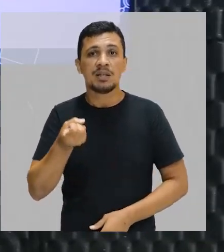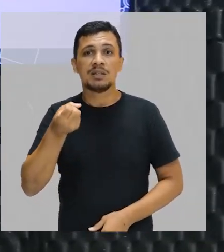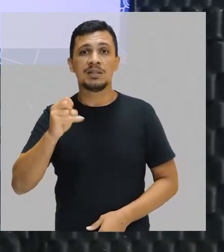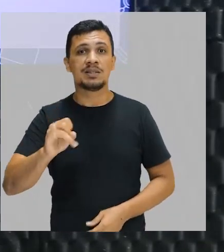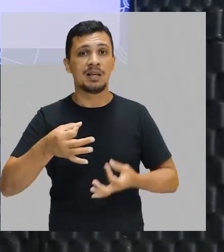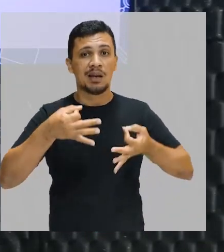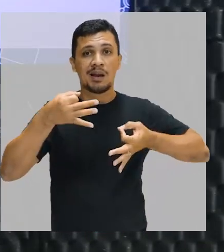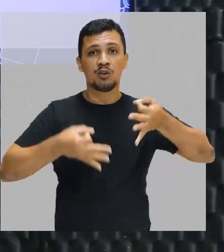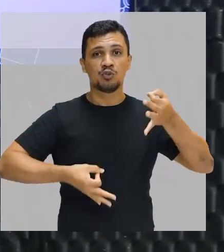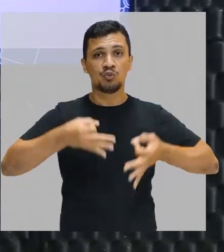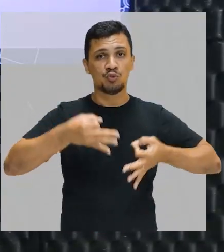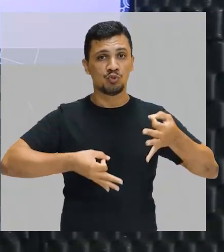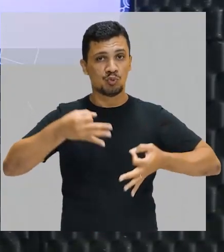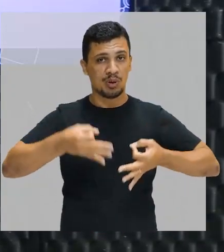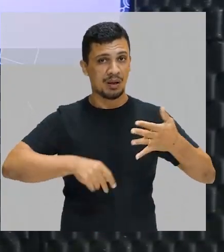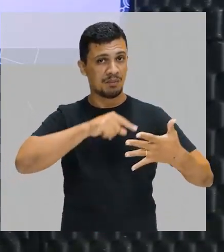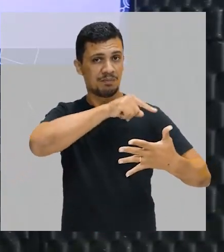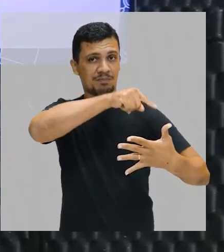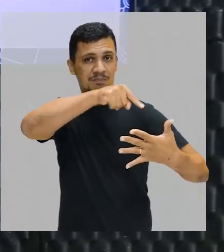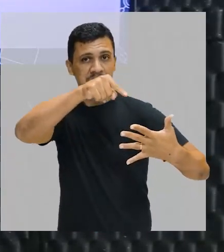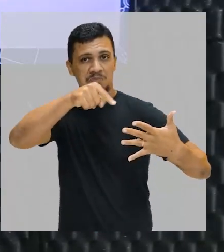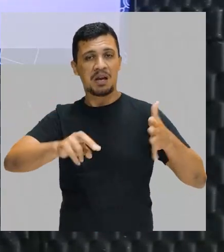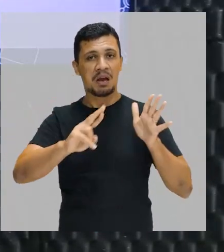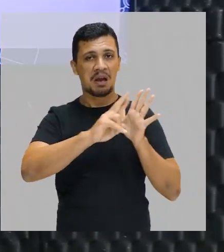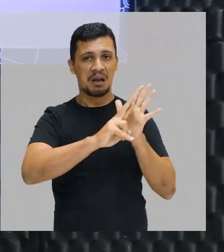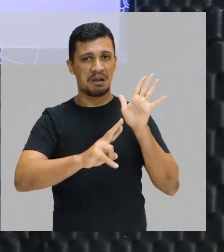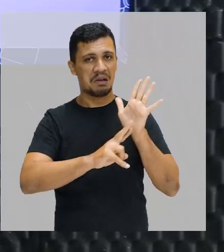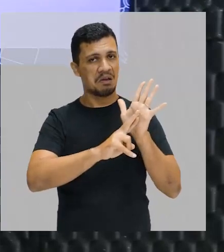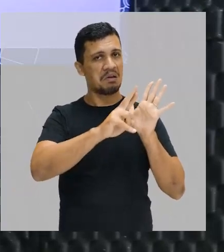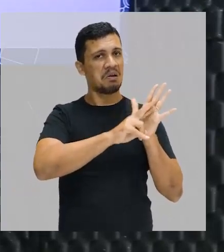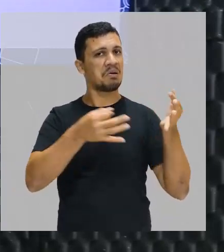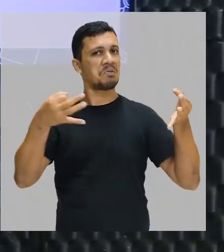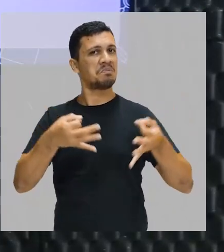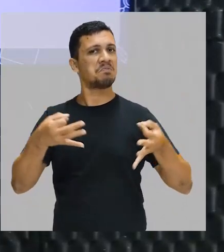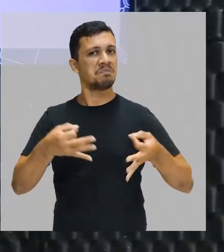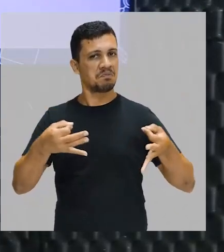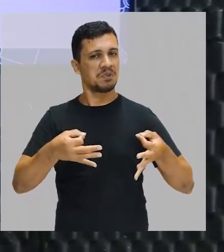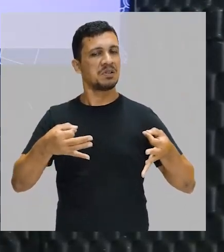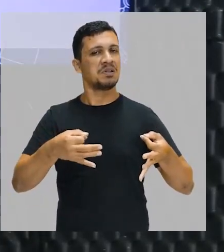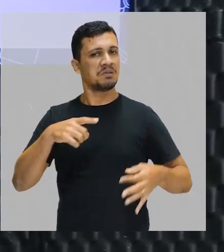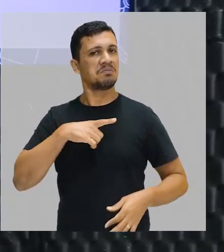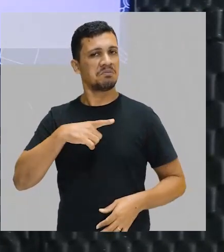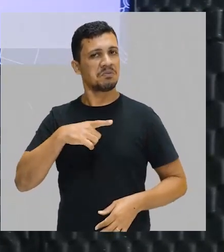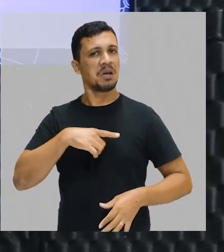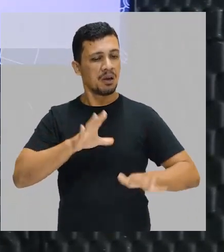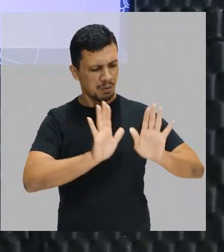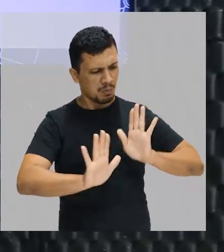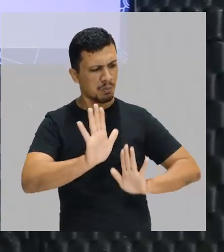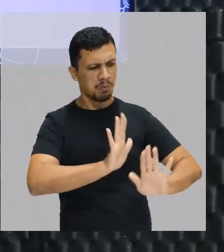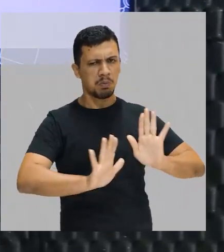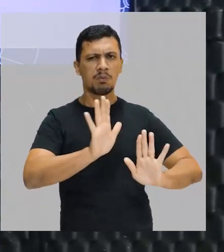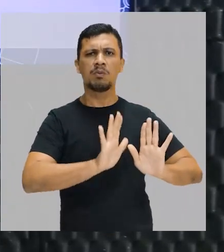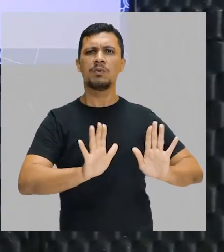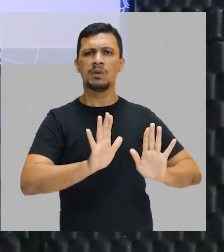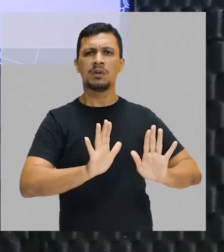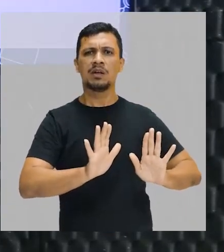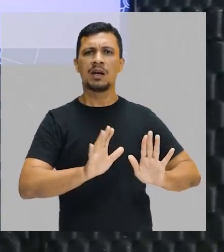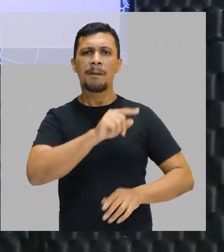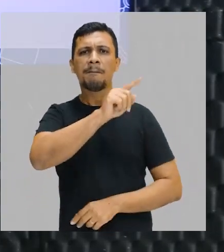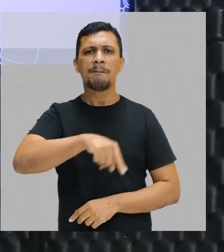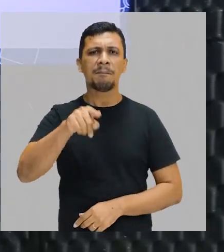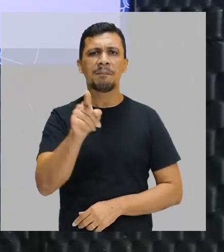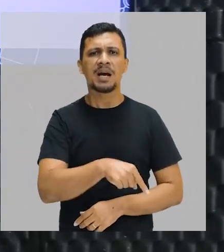tivermos um bom senso, a regra de ouro de Aristóteles, o bom senso, prudência, Filoneses, nós vamos aqui, então,